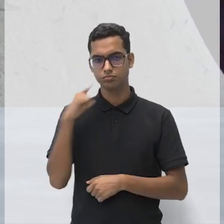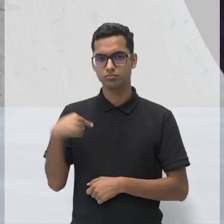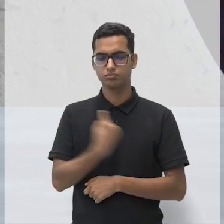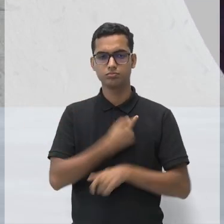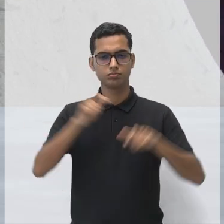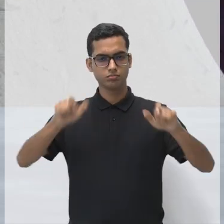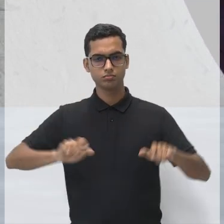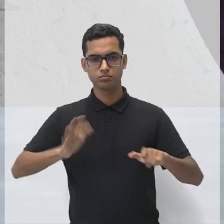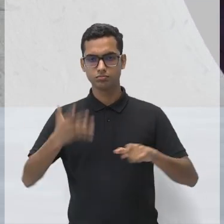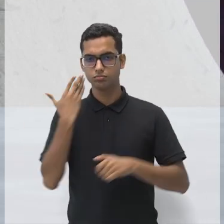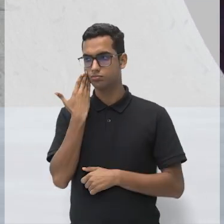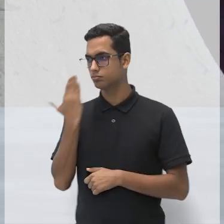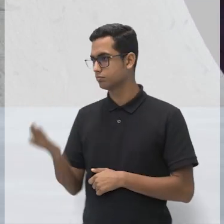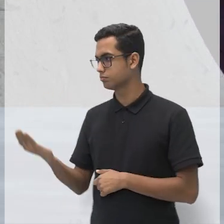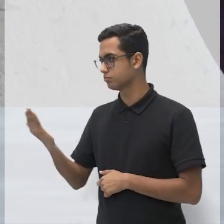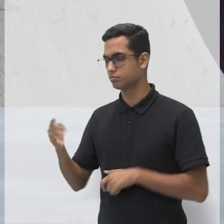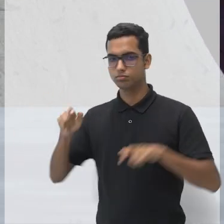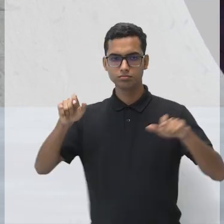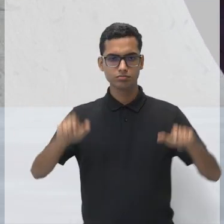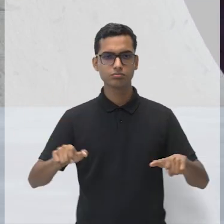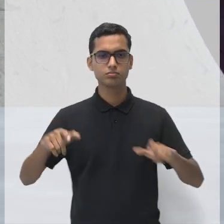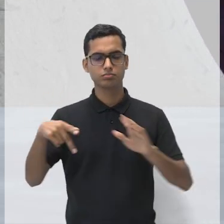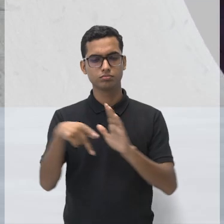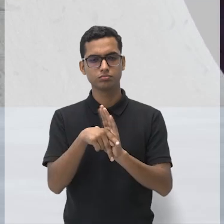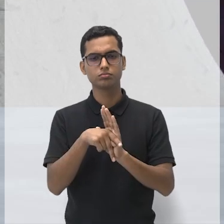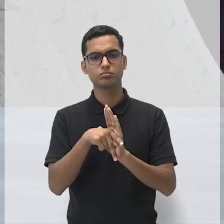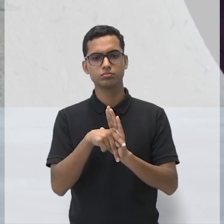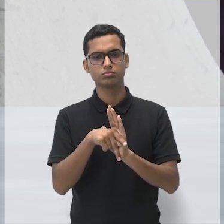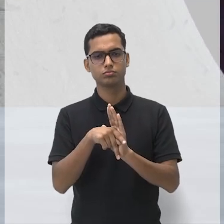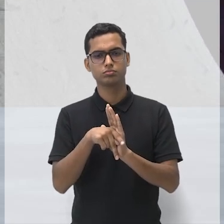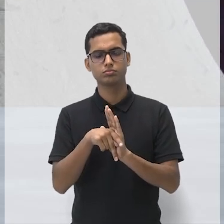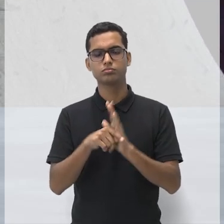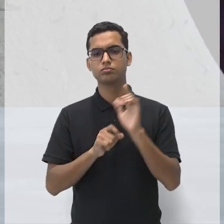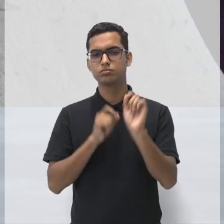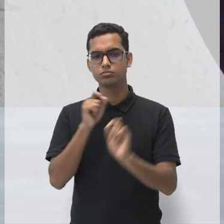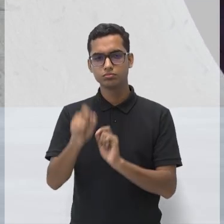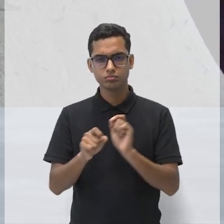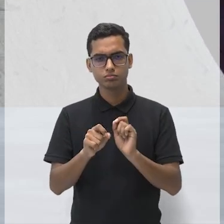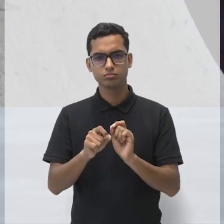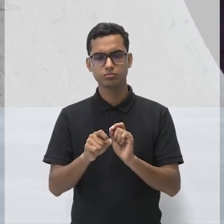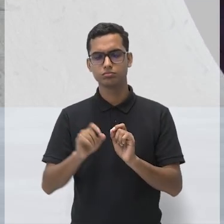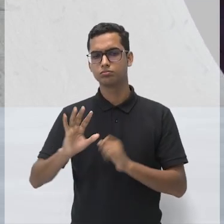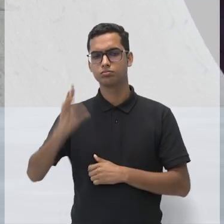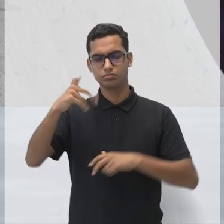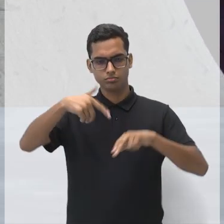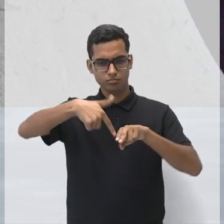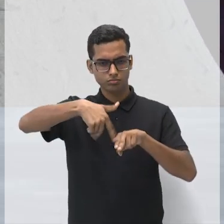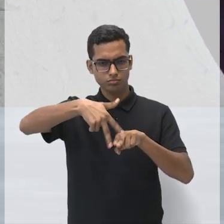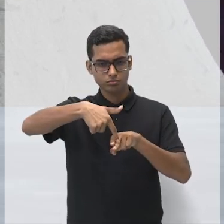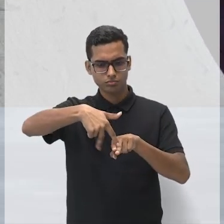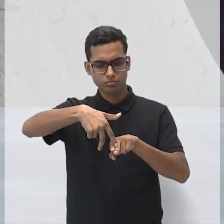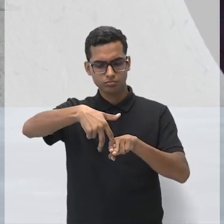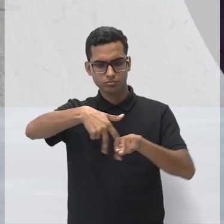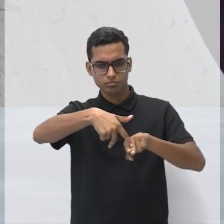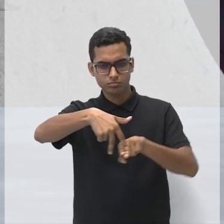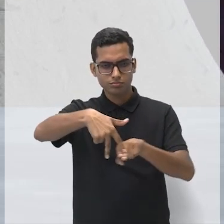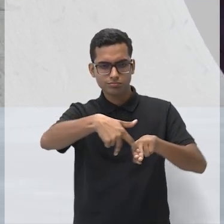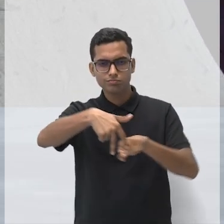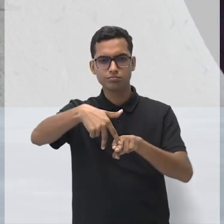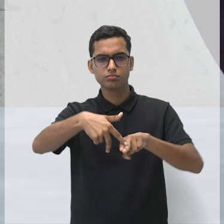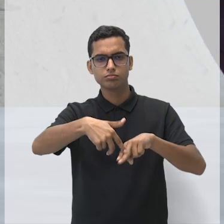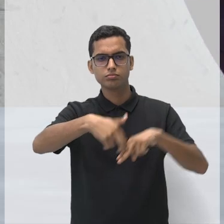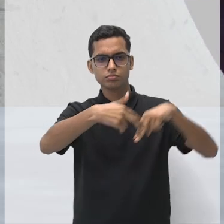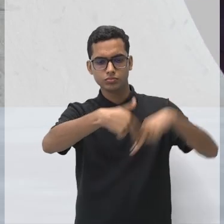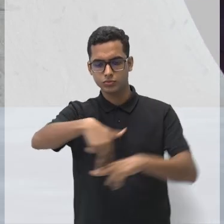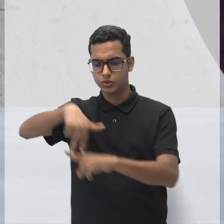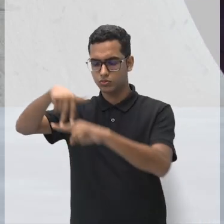já estamos aqui no nosso skate park, né? Vocês lembram o que acontece aqui no skate park? Tenho certeza que